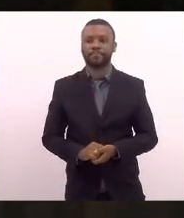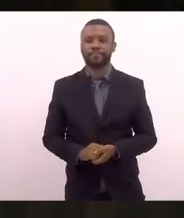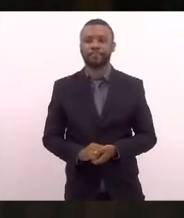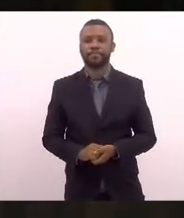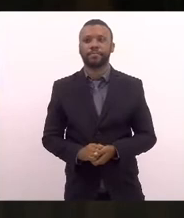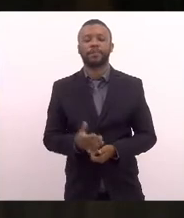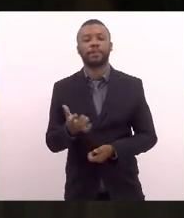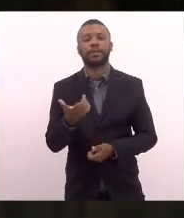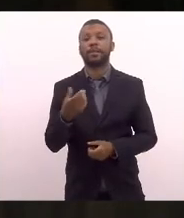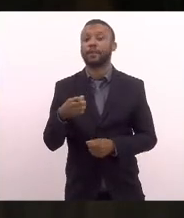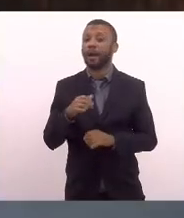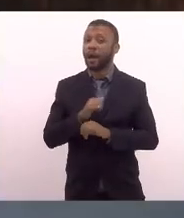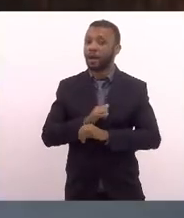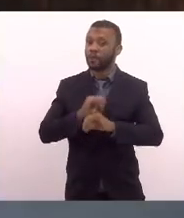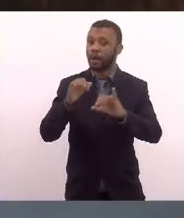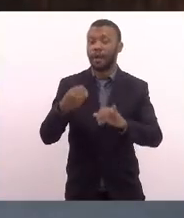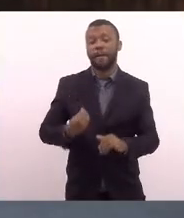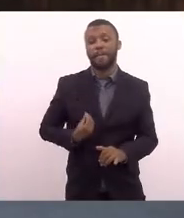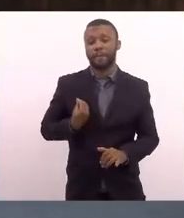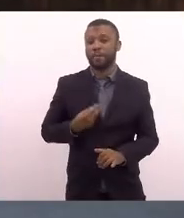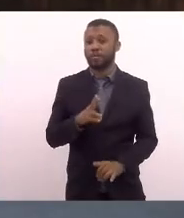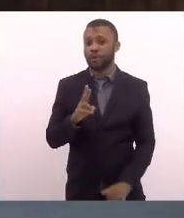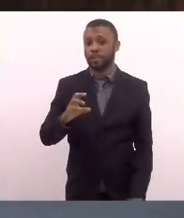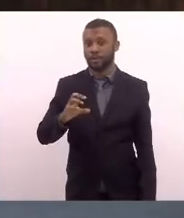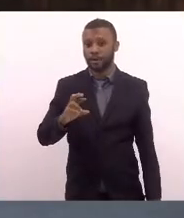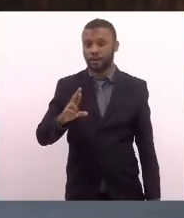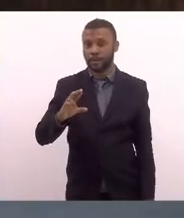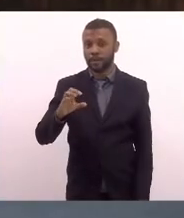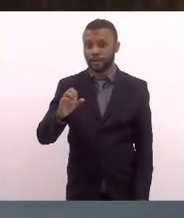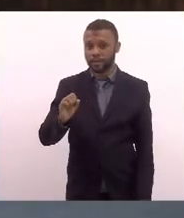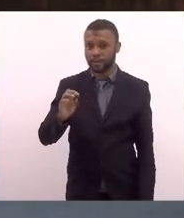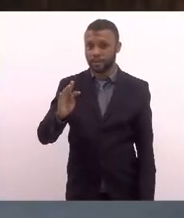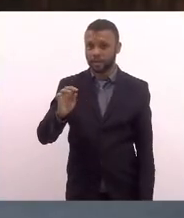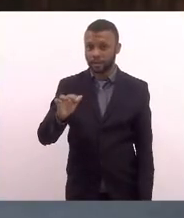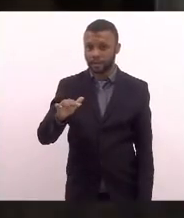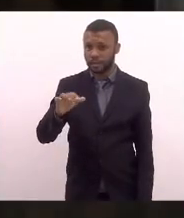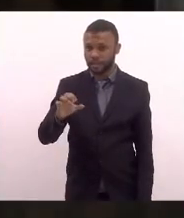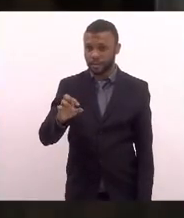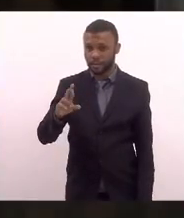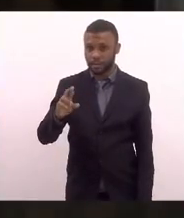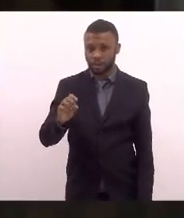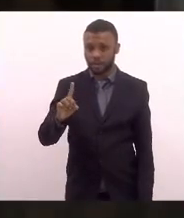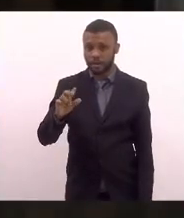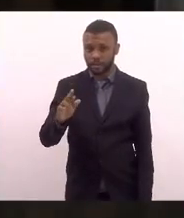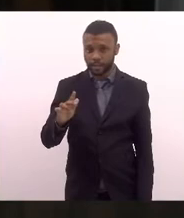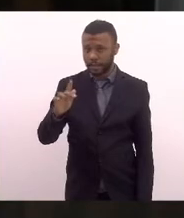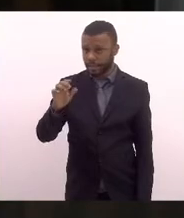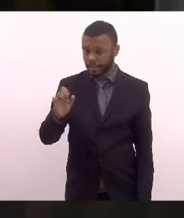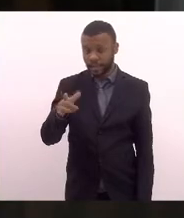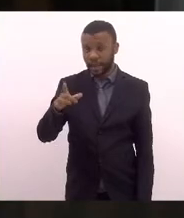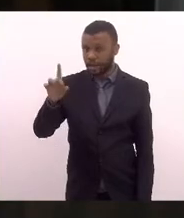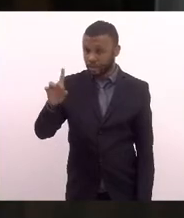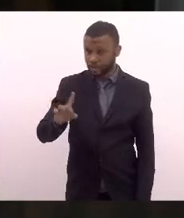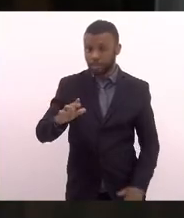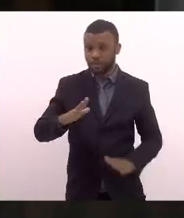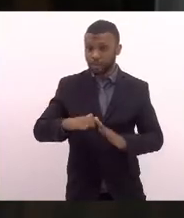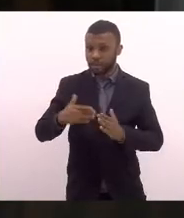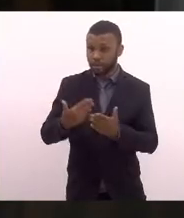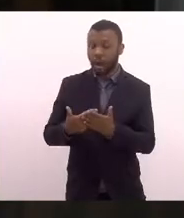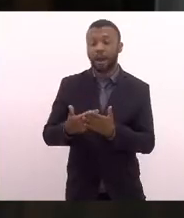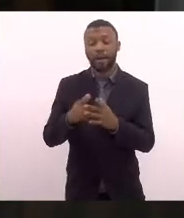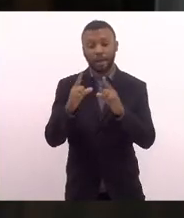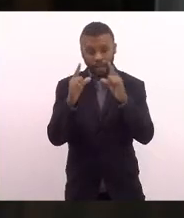Queria anunciar a presença da Cristiane Rodrigues da Rocha. Ela é diretora da Escola de Enfermagem Alfredo Pinto,